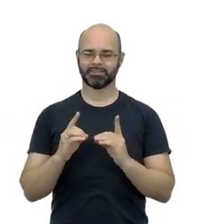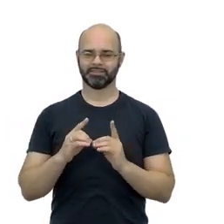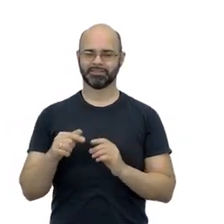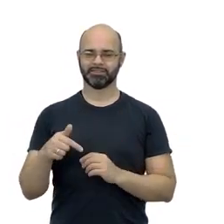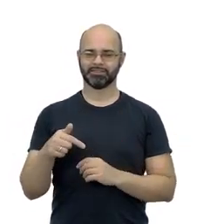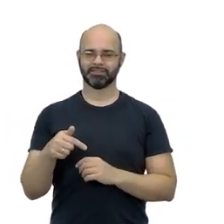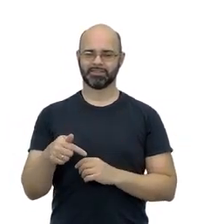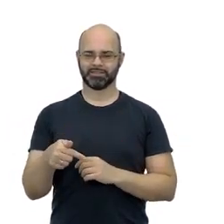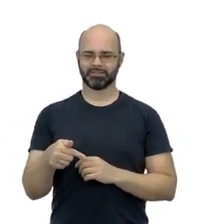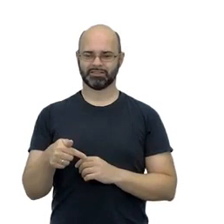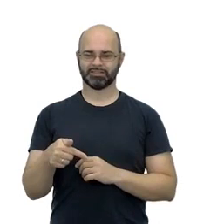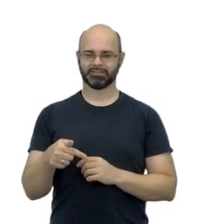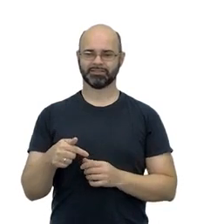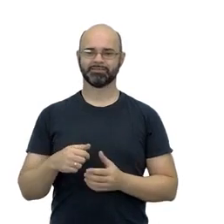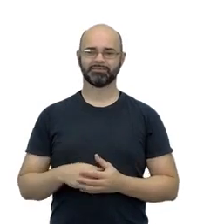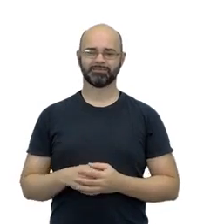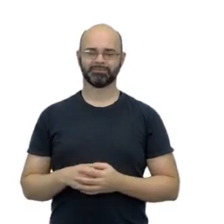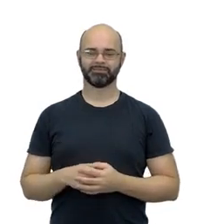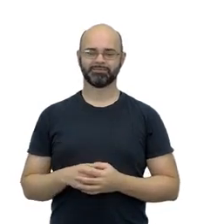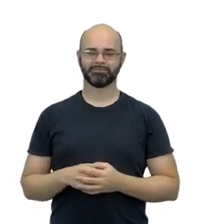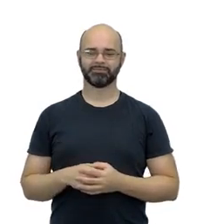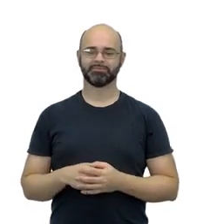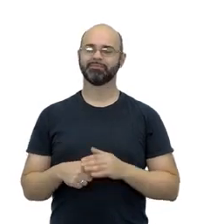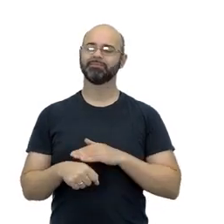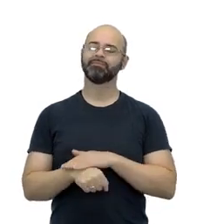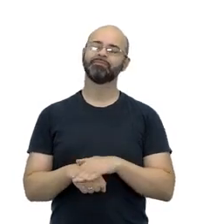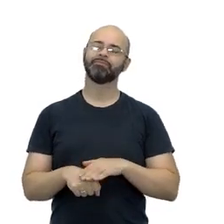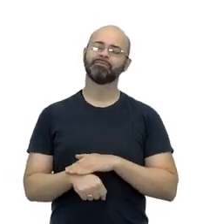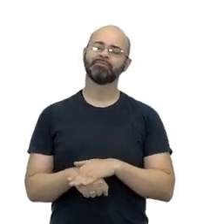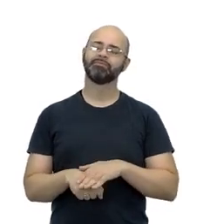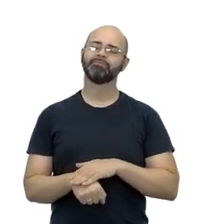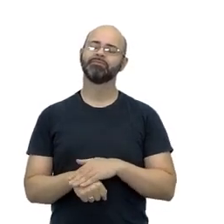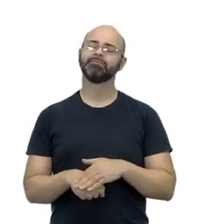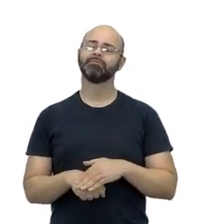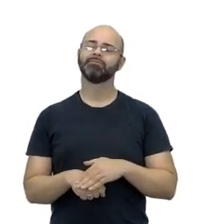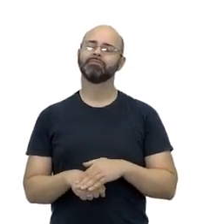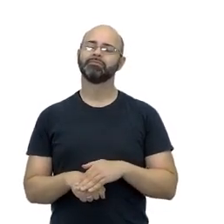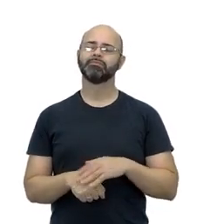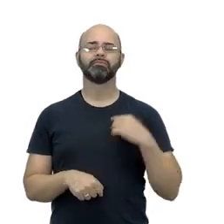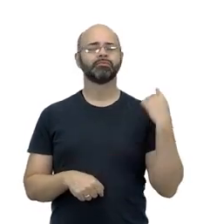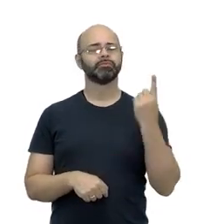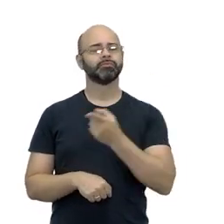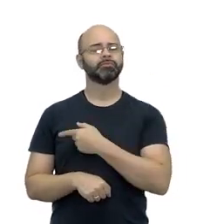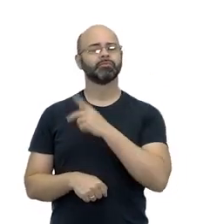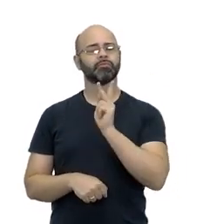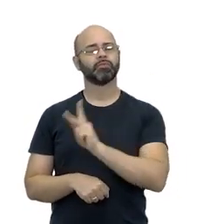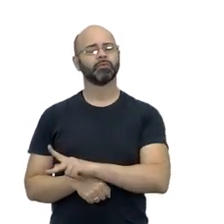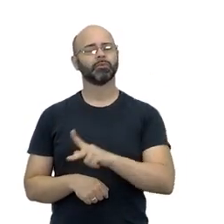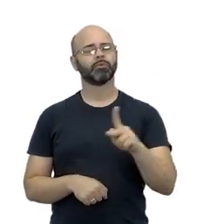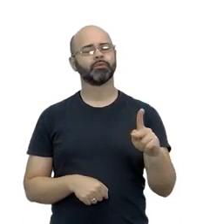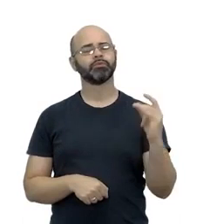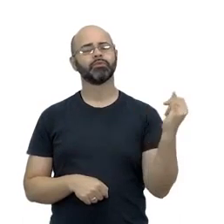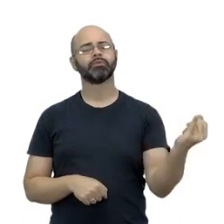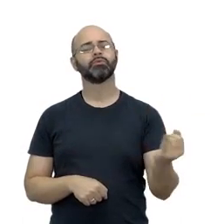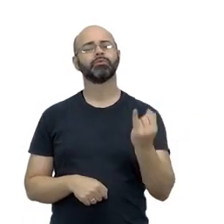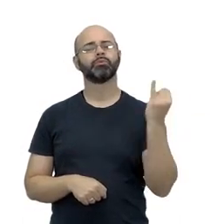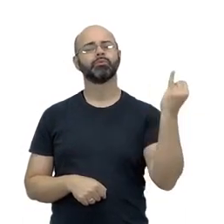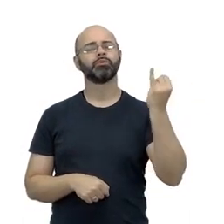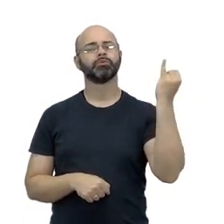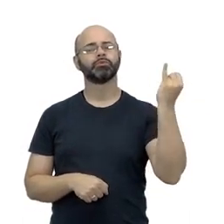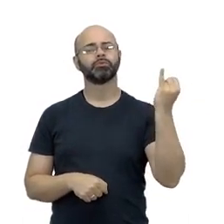vou buscar discutir com vocês a importância de nós, professores e professoras, cuidarmos